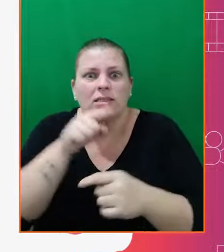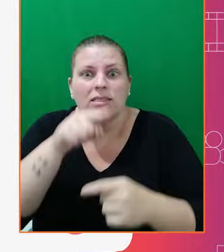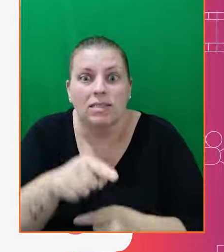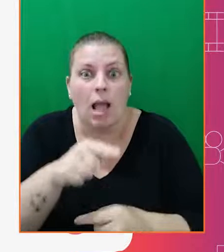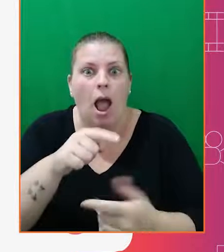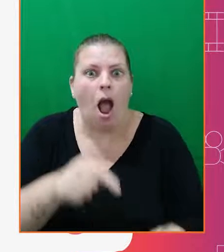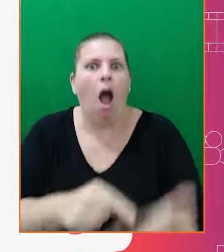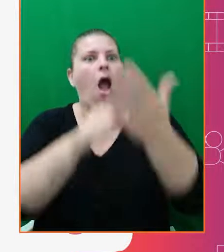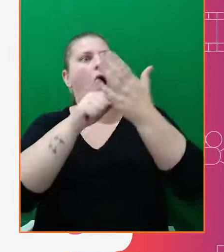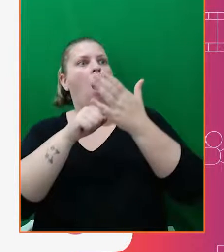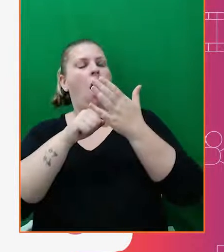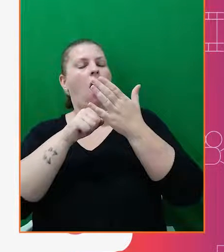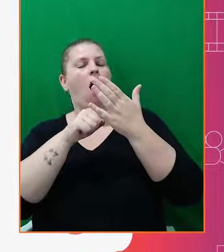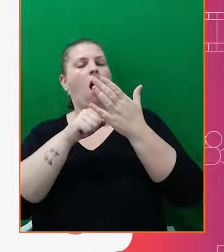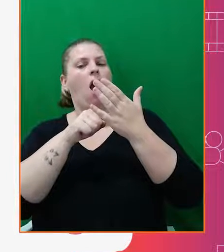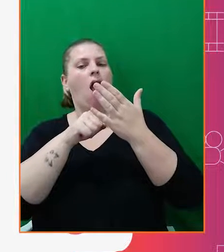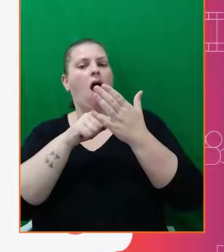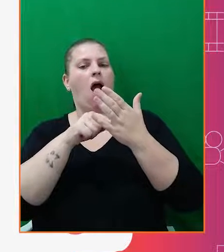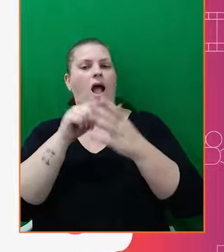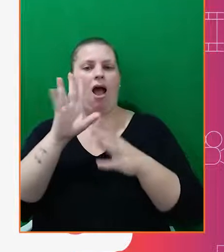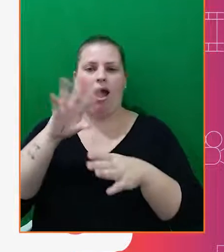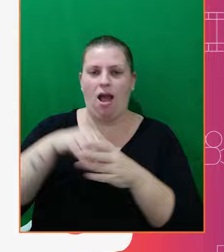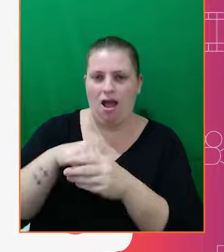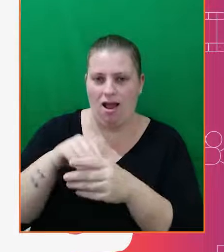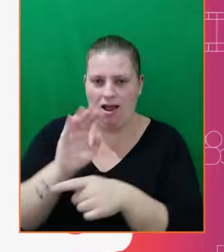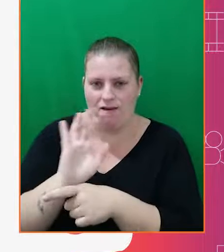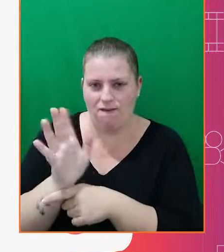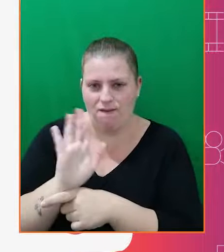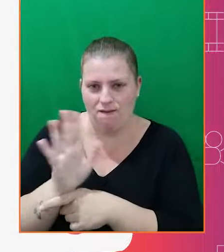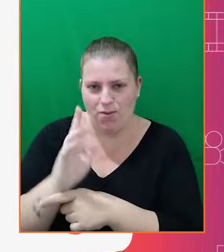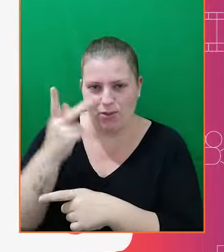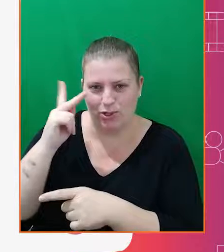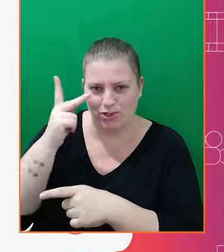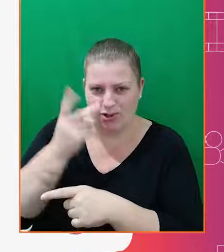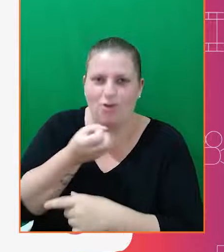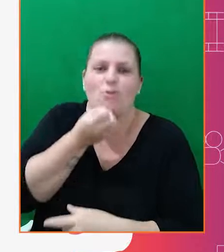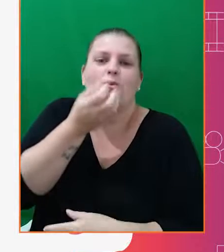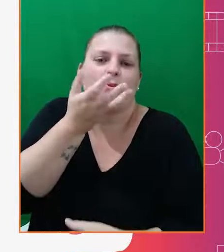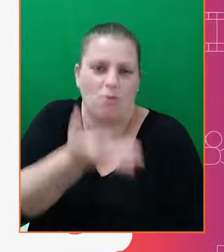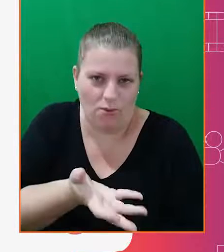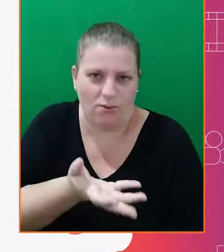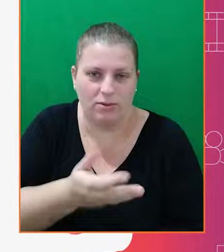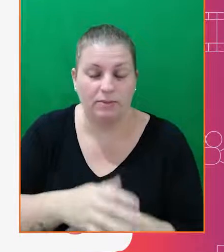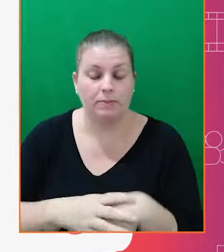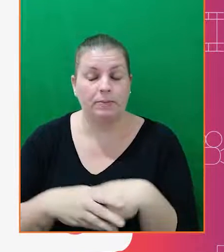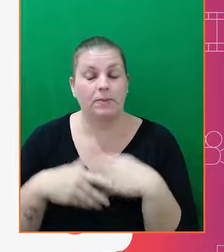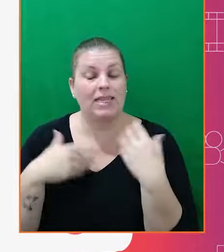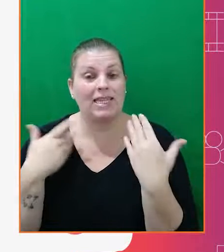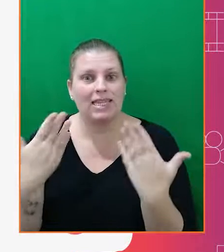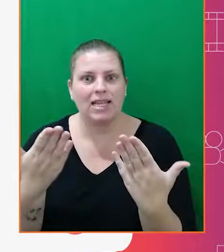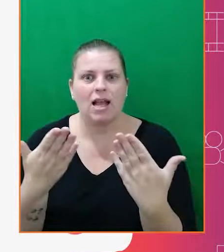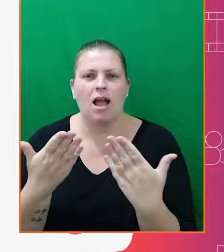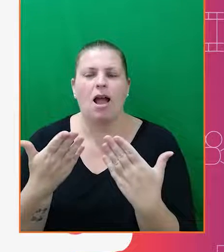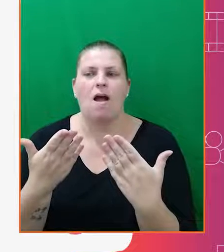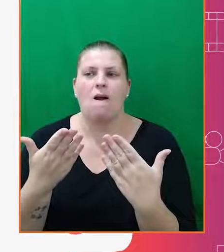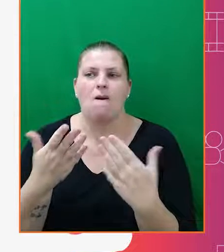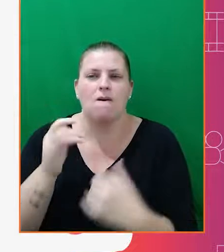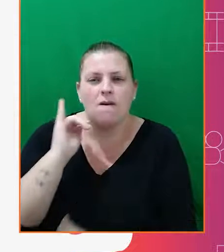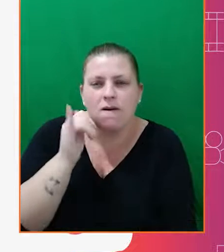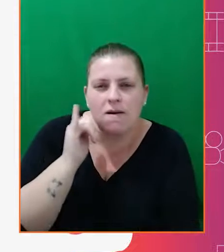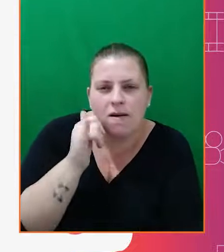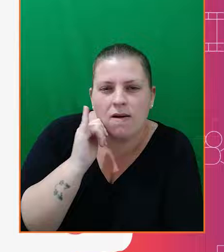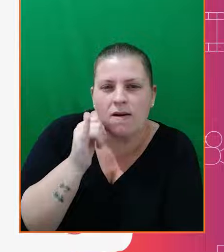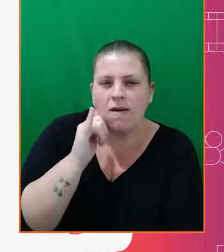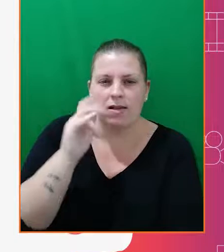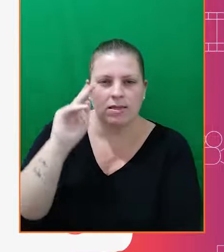ser a experiência mais satisfatória de todas dentro de um filme, dentro de uma história contada. Então, contar